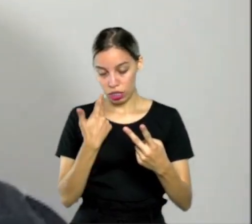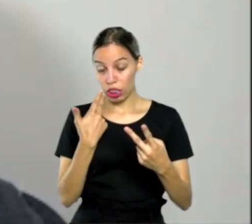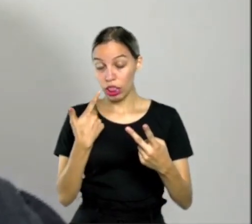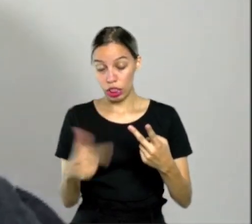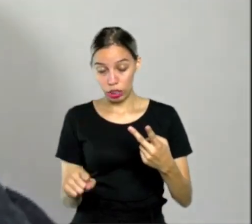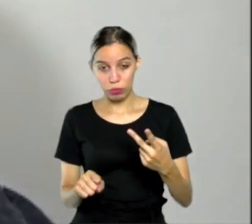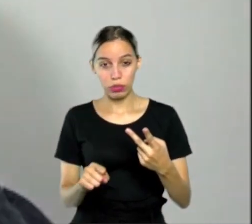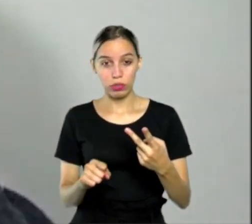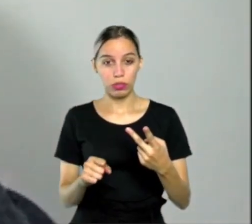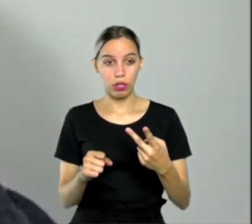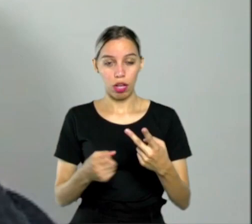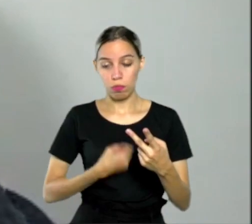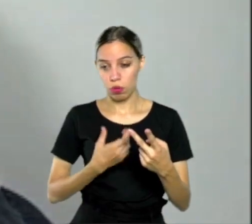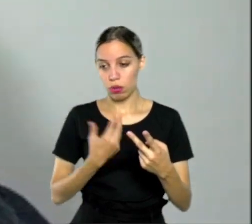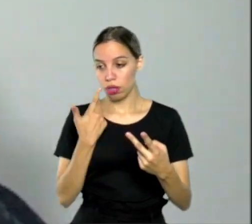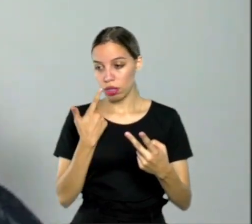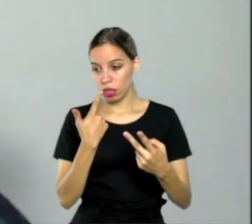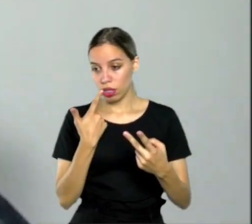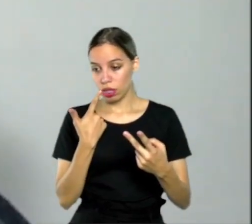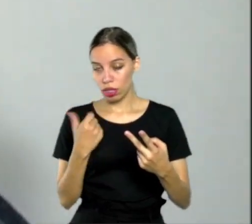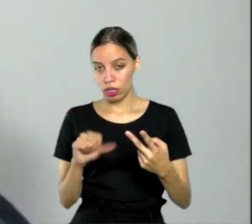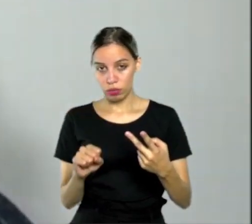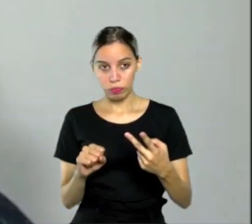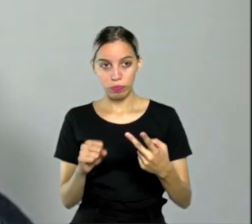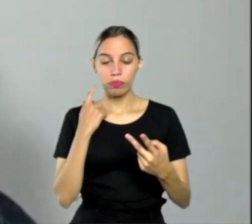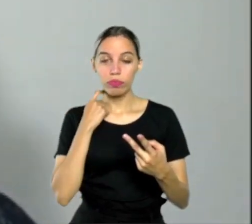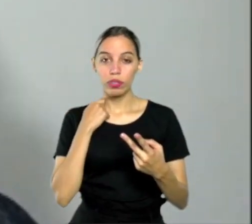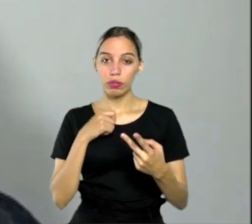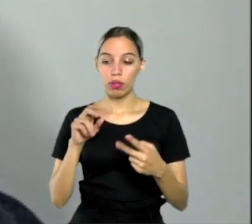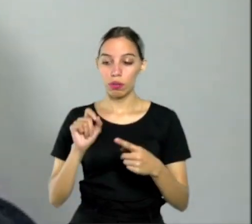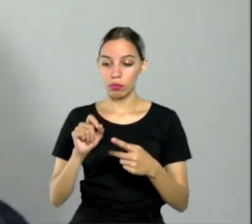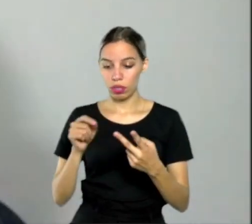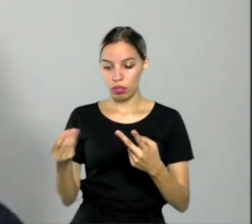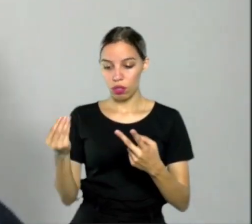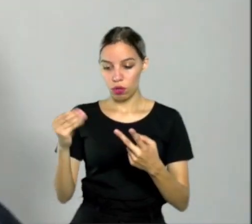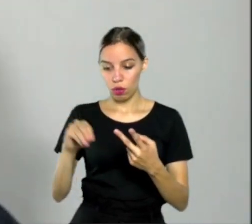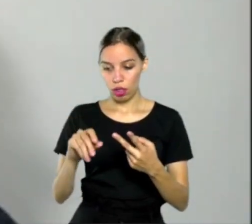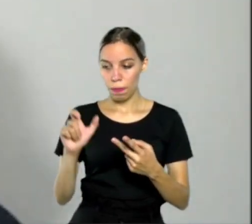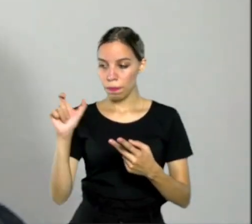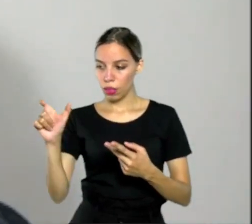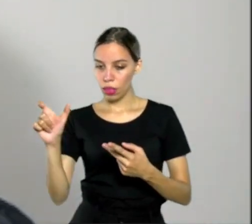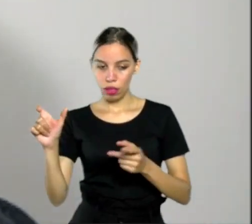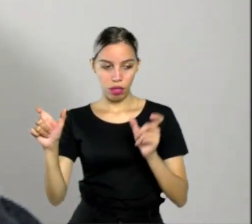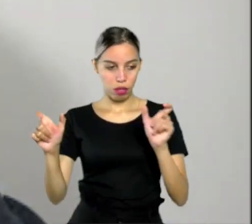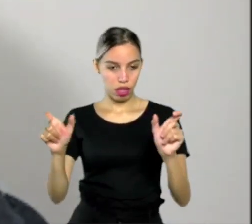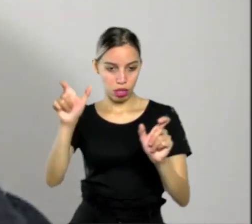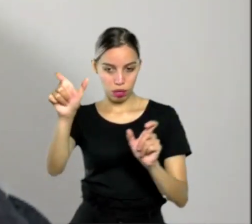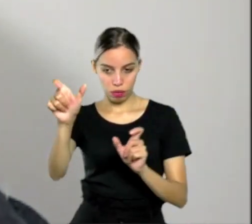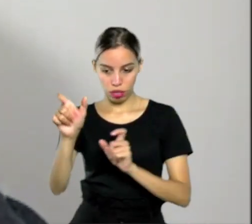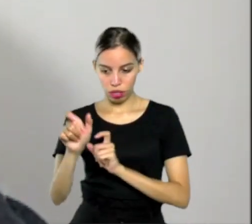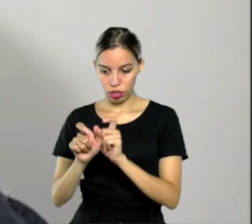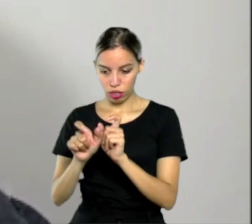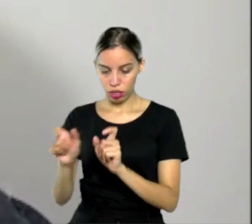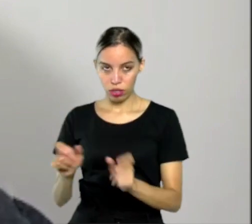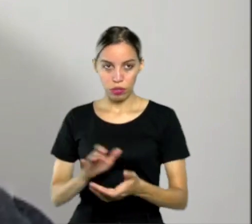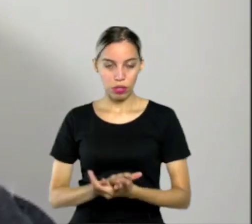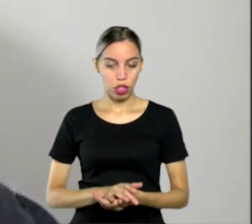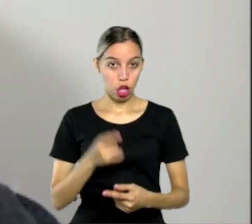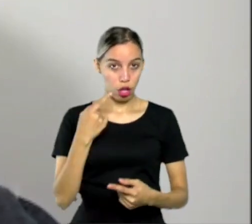poema metalinguístico é isso, é garimpar palavras e letras para colocar naquele texto, né?